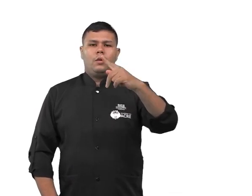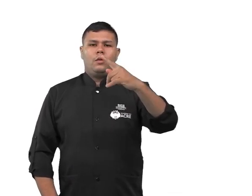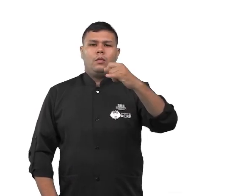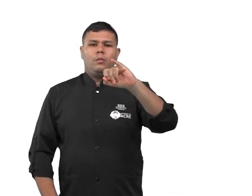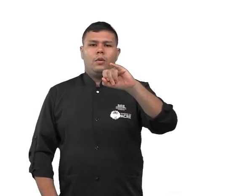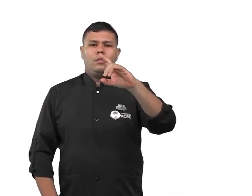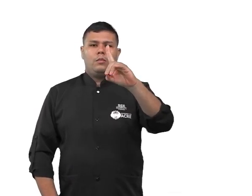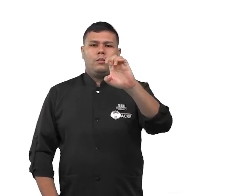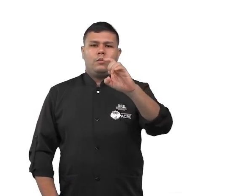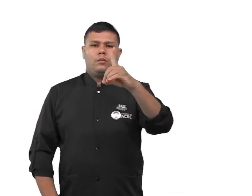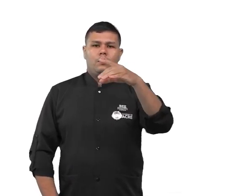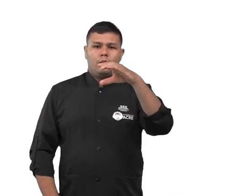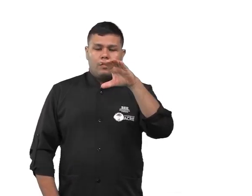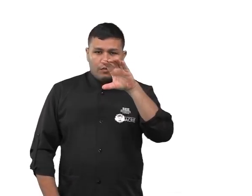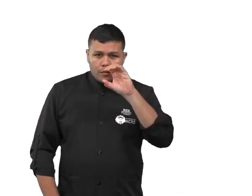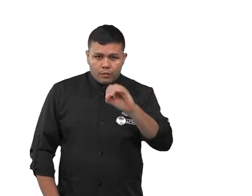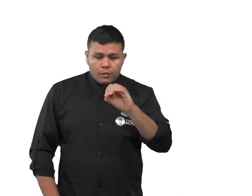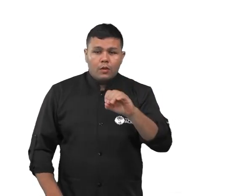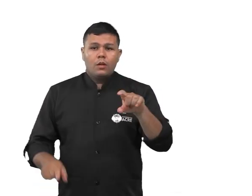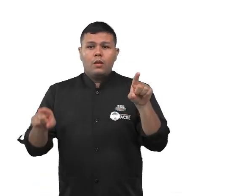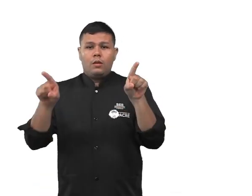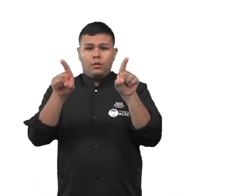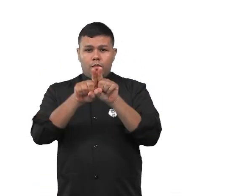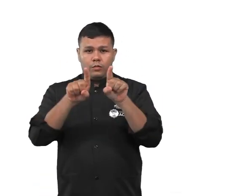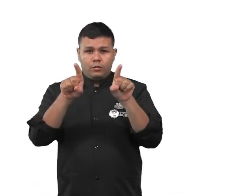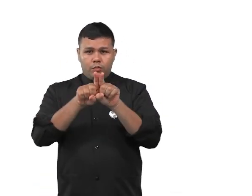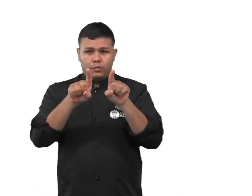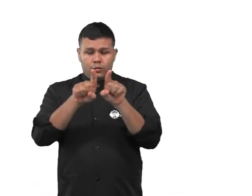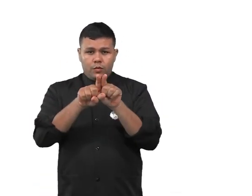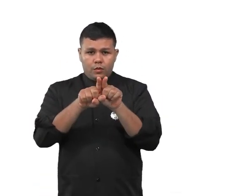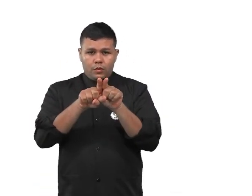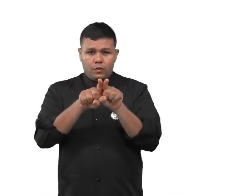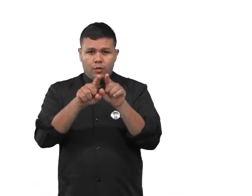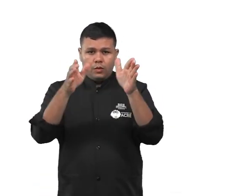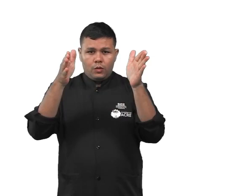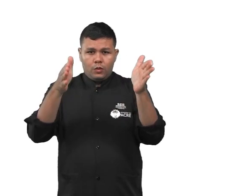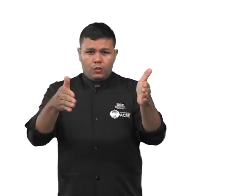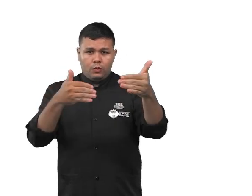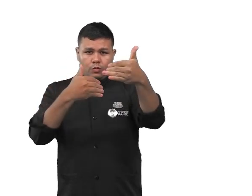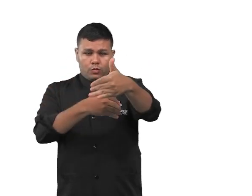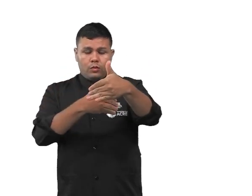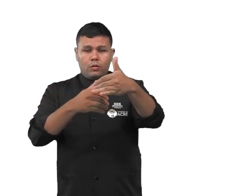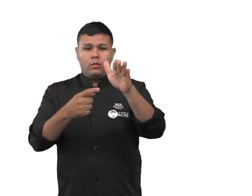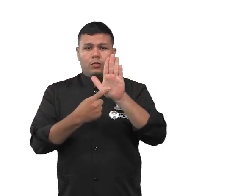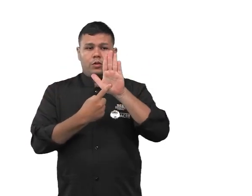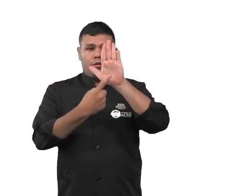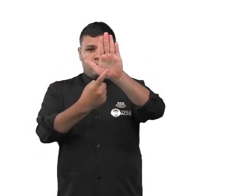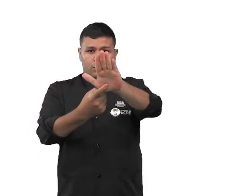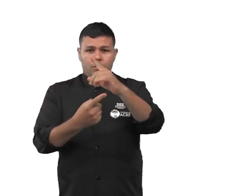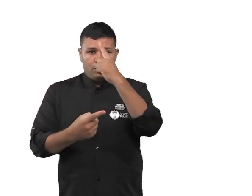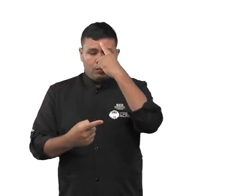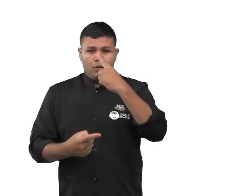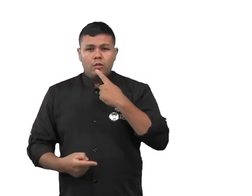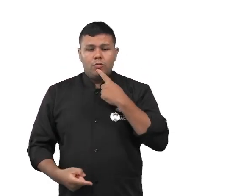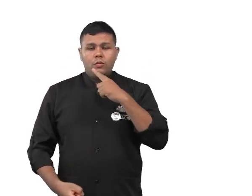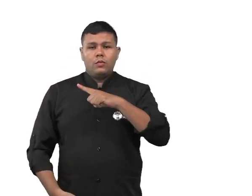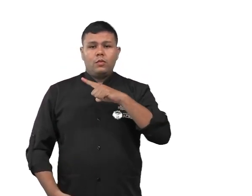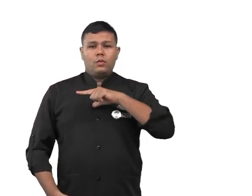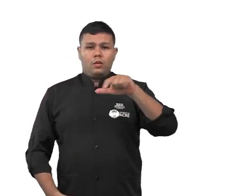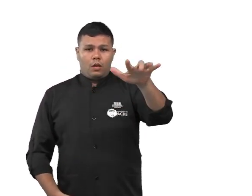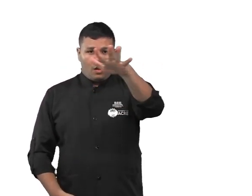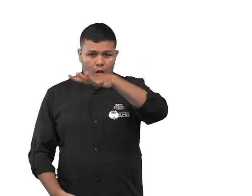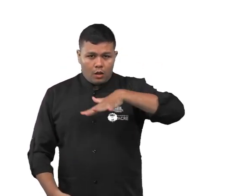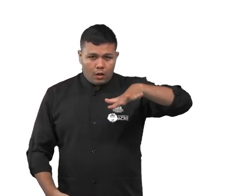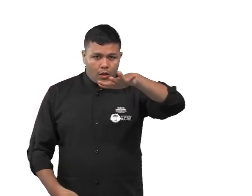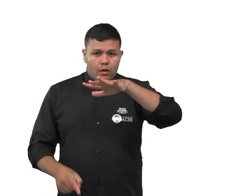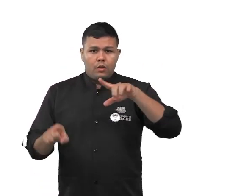do cubo, né? Que eu vou mostrar uma animaçãozinha para vocês, né? Daqui a pouquinho. Nós temos a área e nós temos o volume.